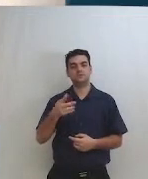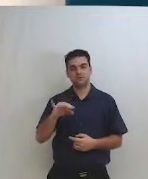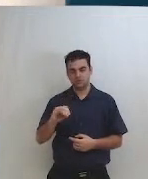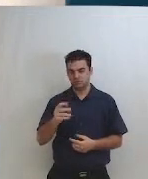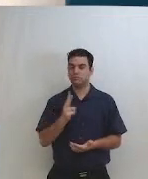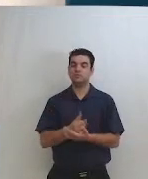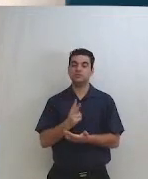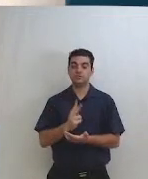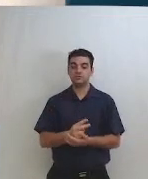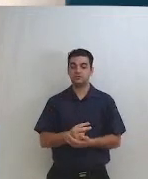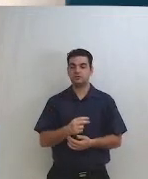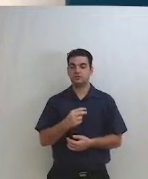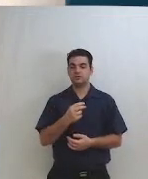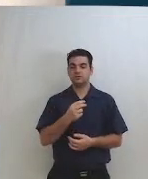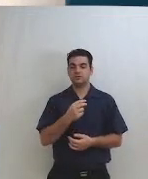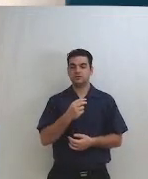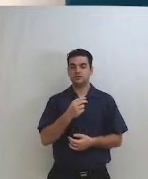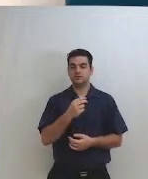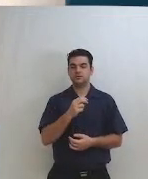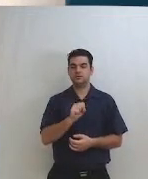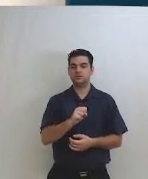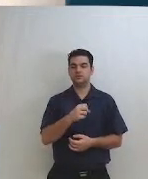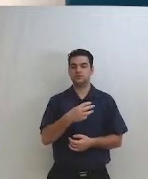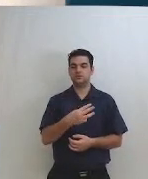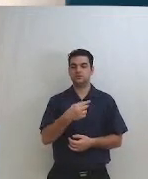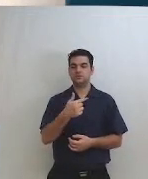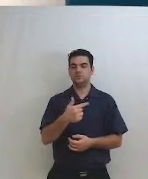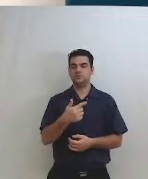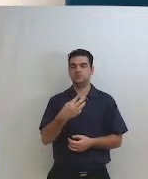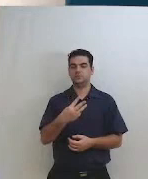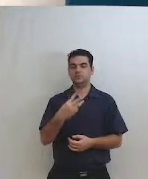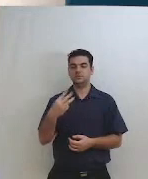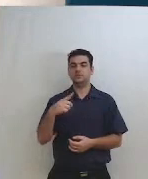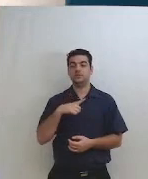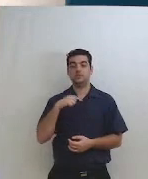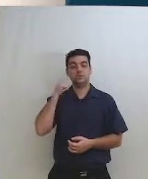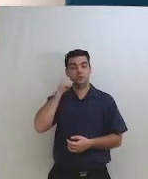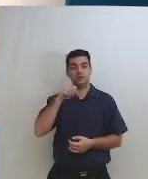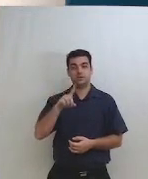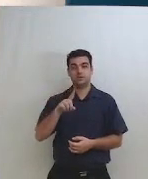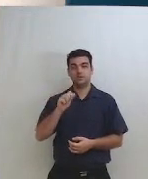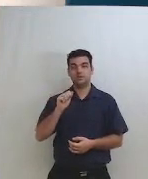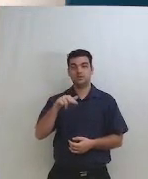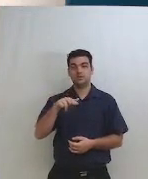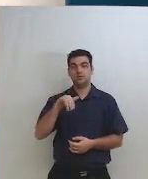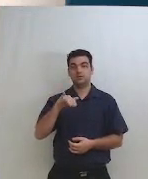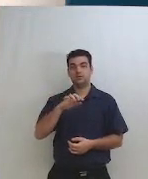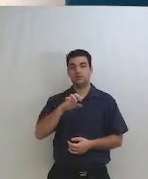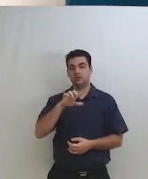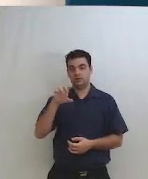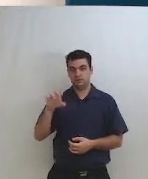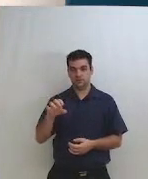83233, sustentação oral pela doutora Daniele da Silva Galvão.